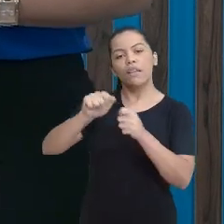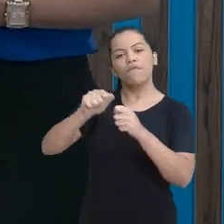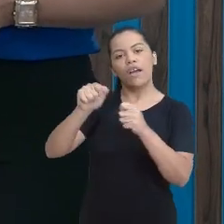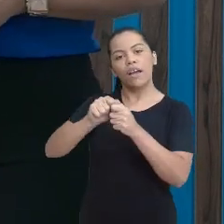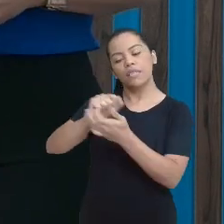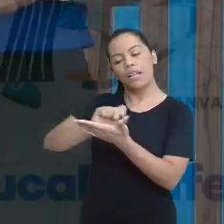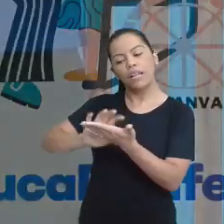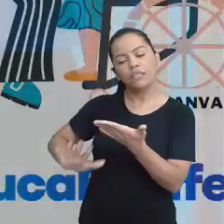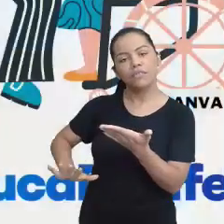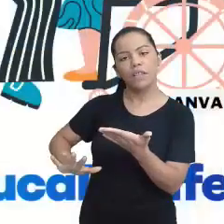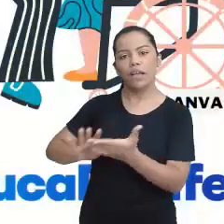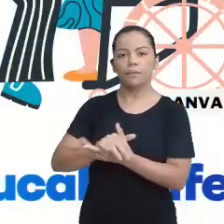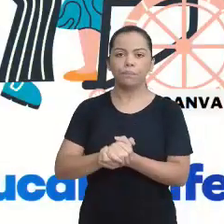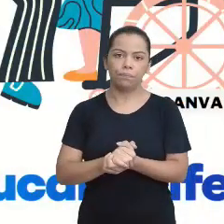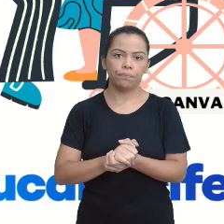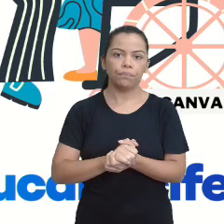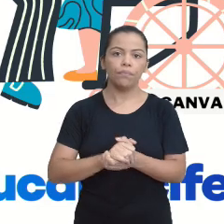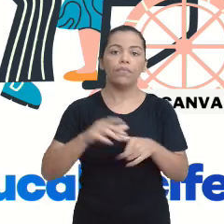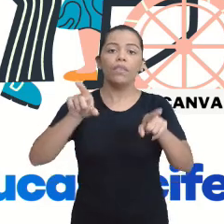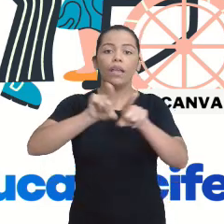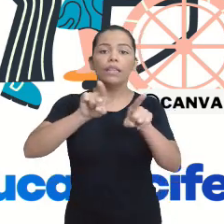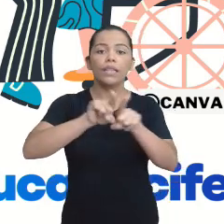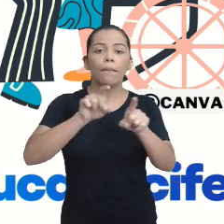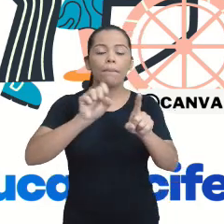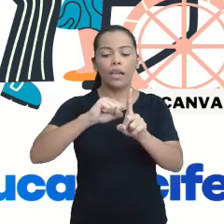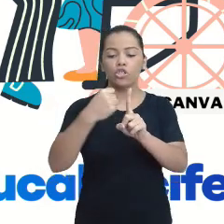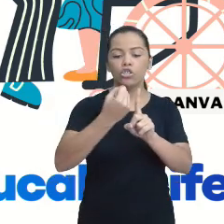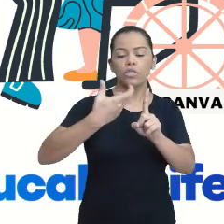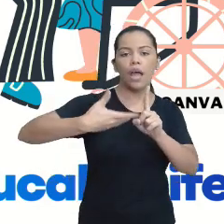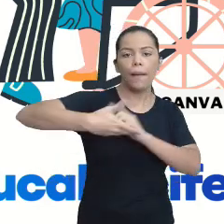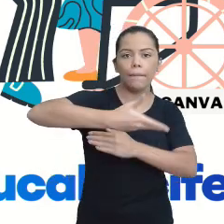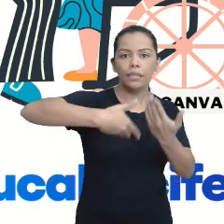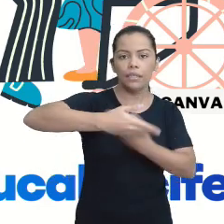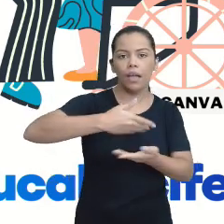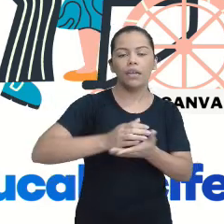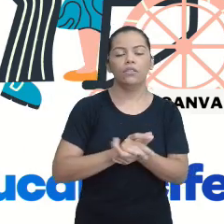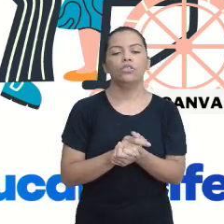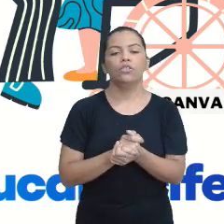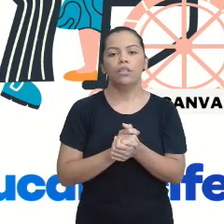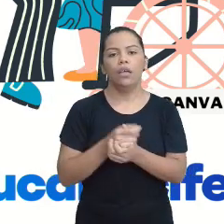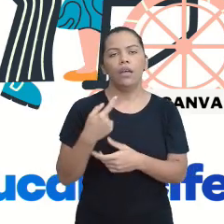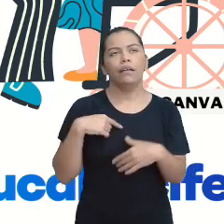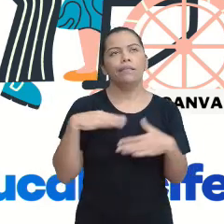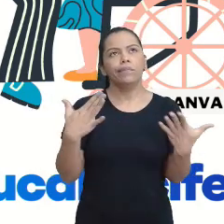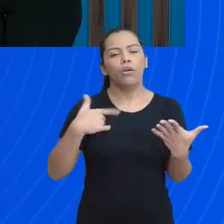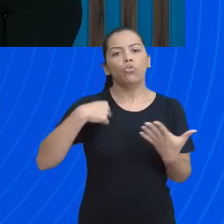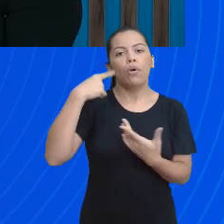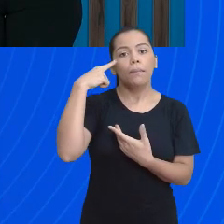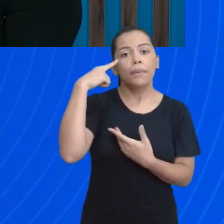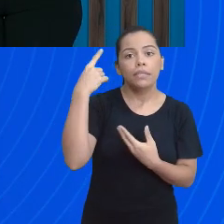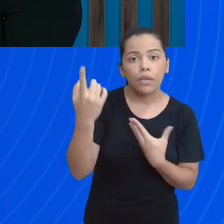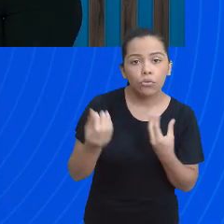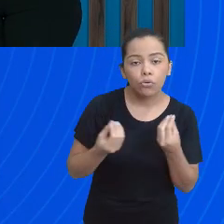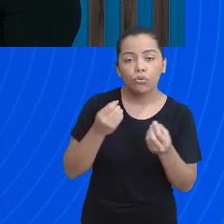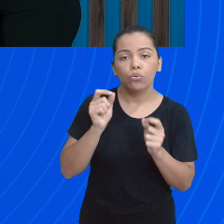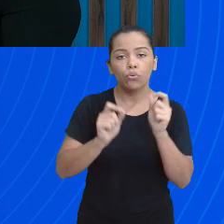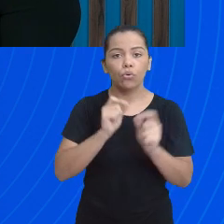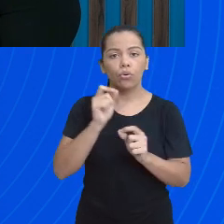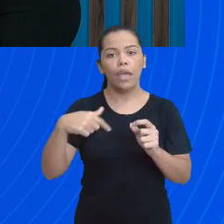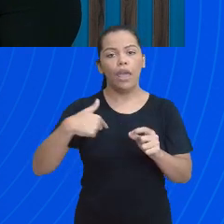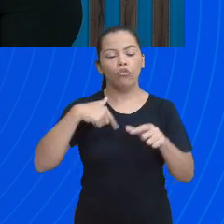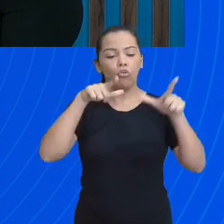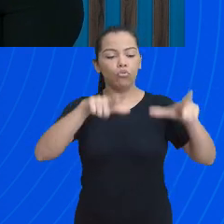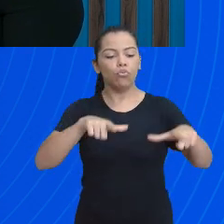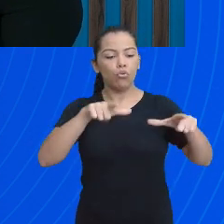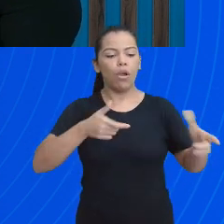E a sociabilidade. Ora, a gente pensa assim, Eu estou num ambiente de interação, eu